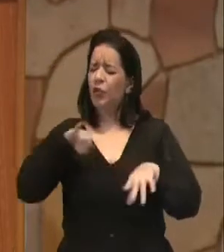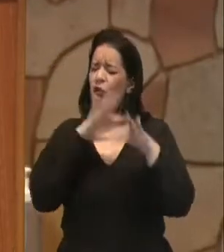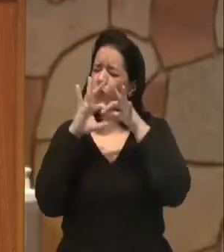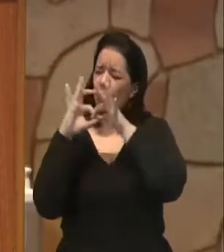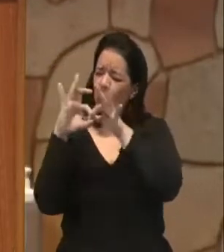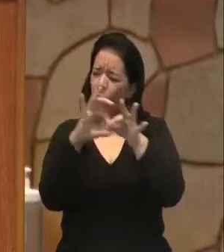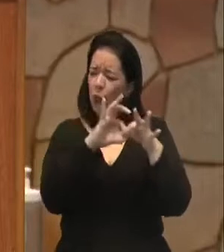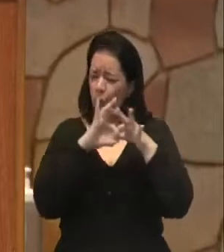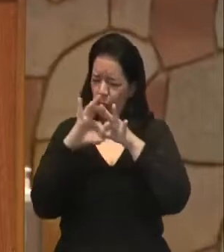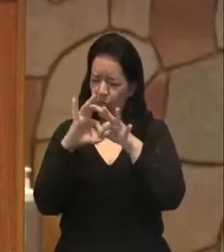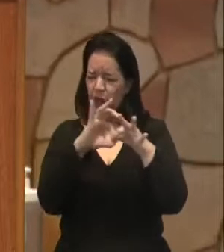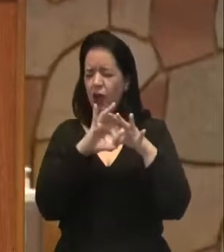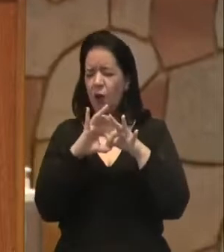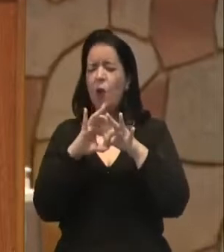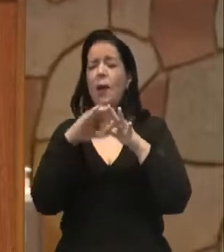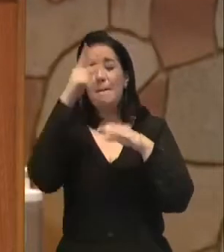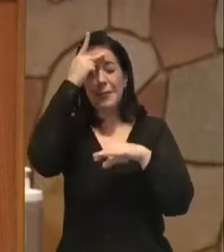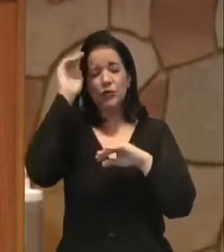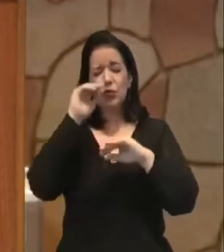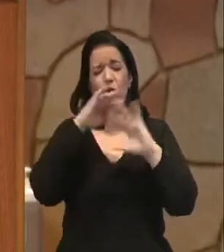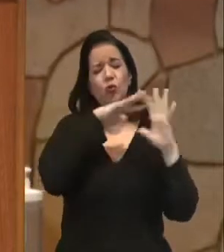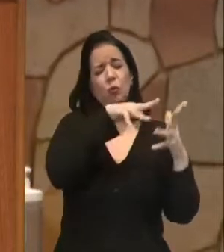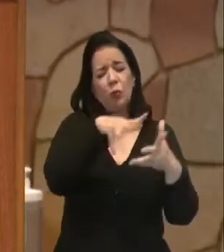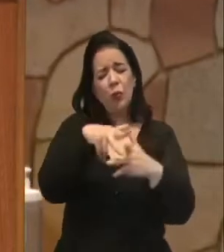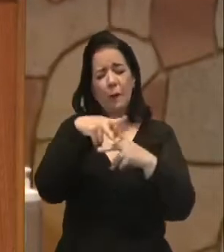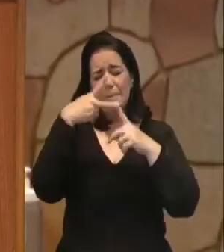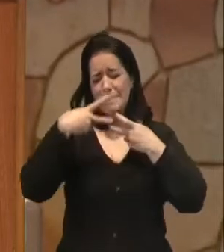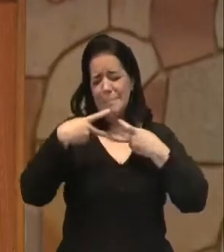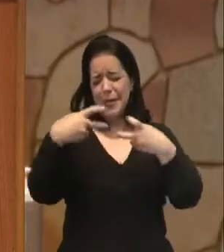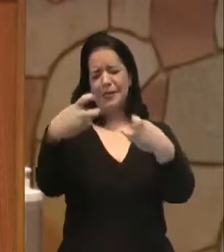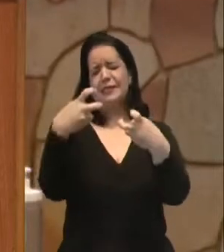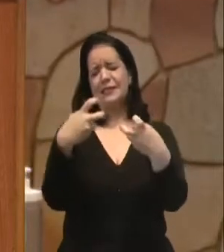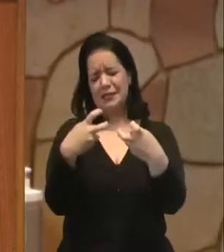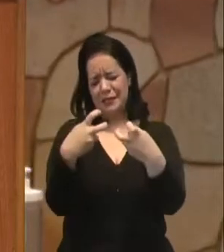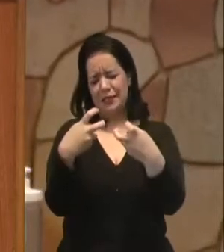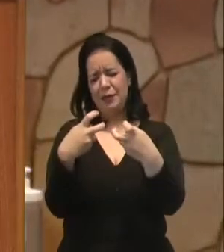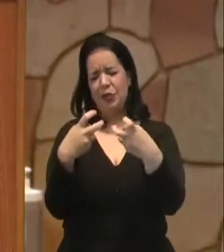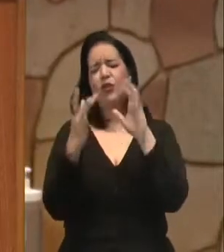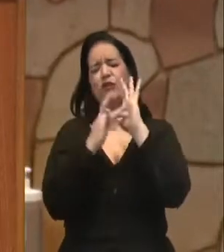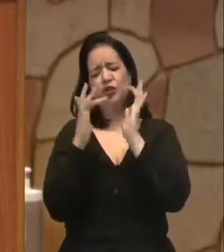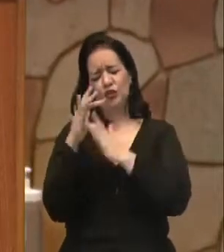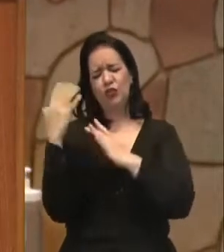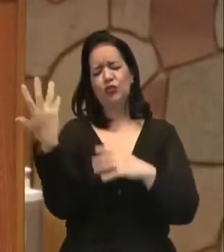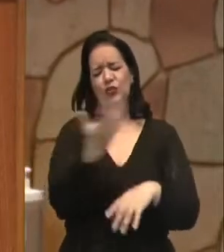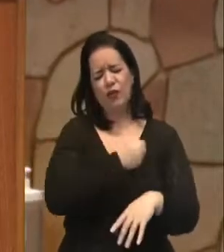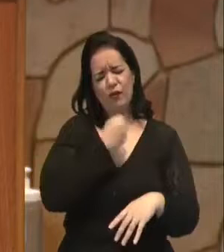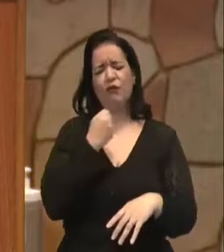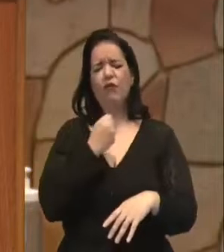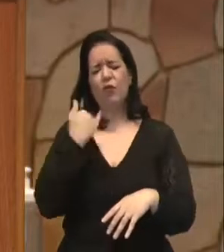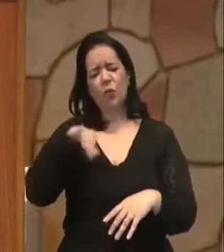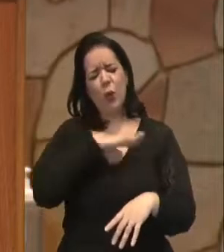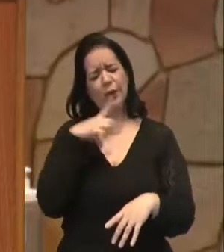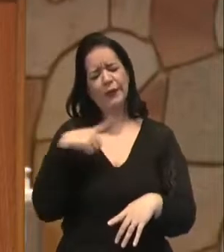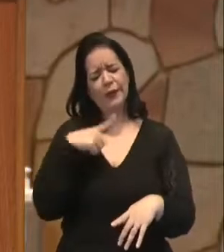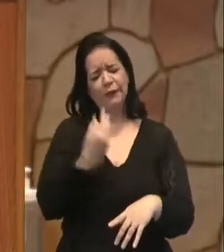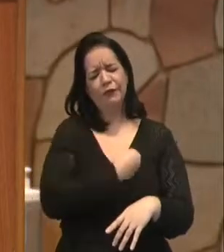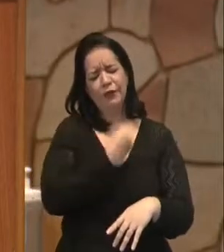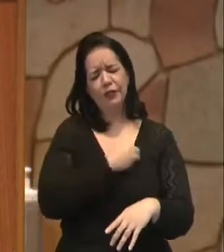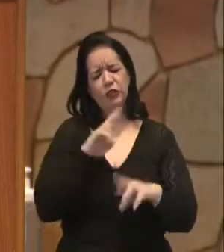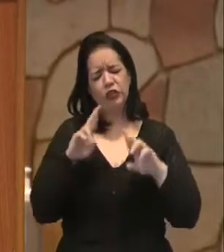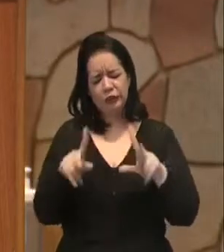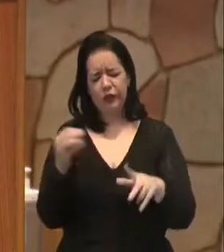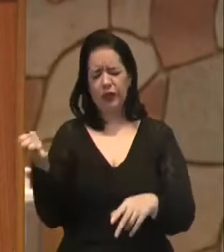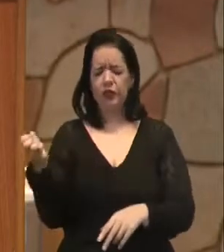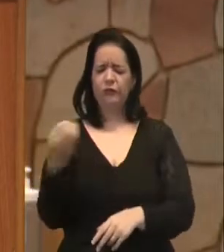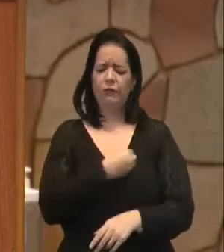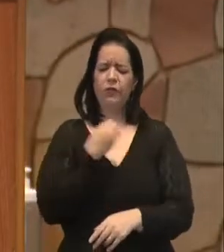seja conhecida ao mundo, ó Deus. Que o Senhor nos abençoe. Pai, oramos pelo culto que daqui a pouco